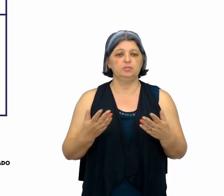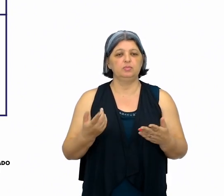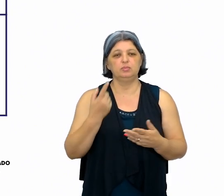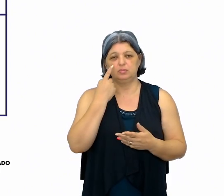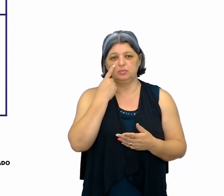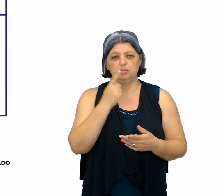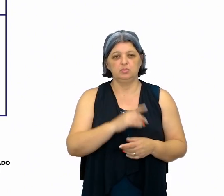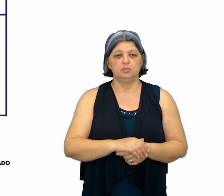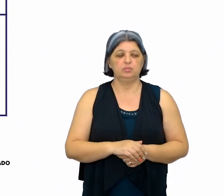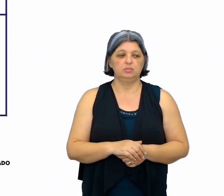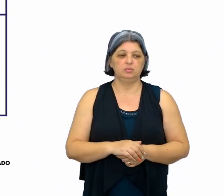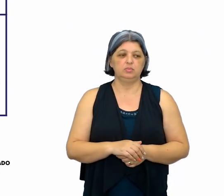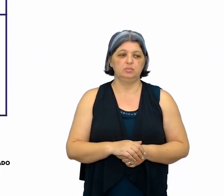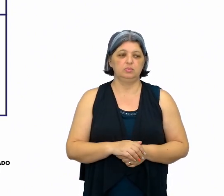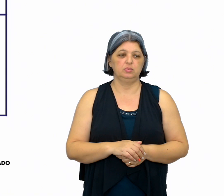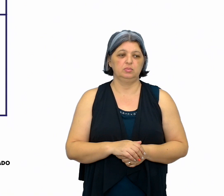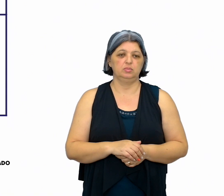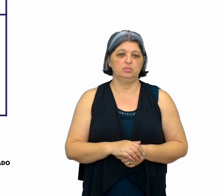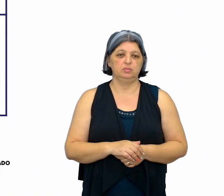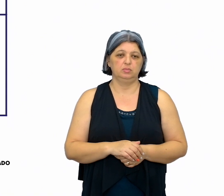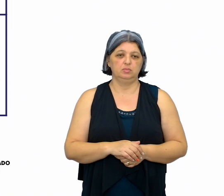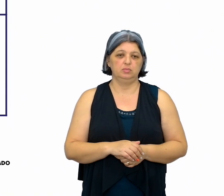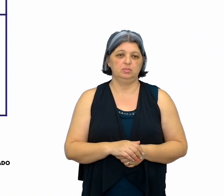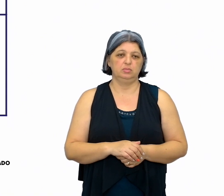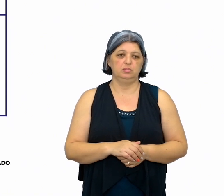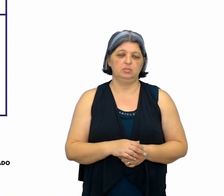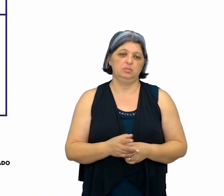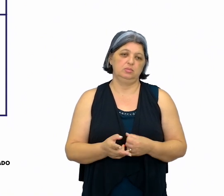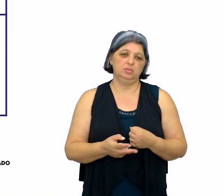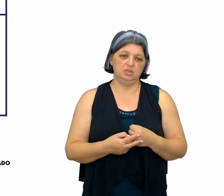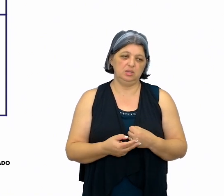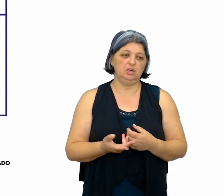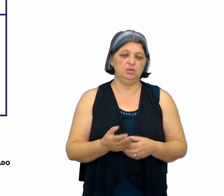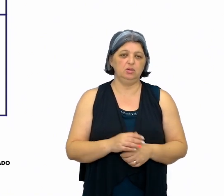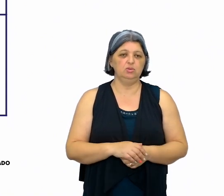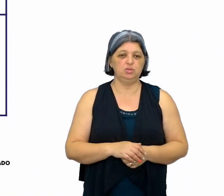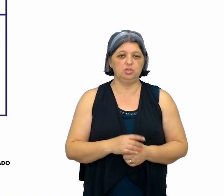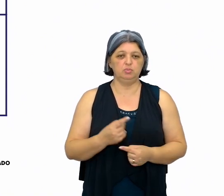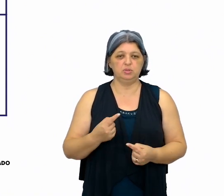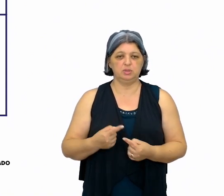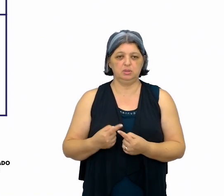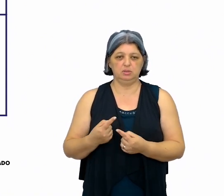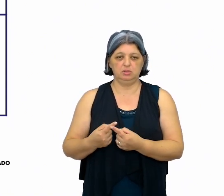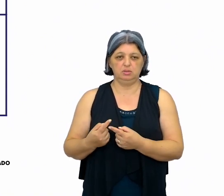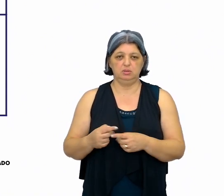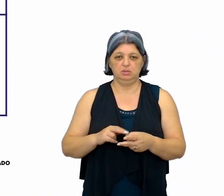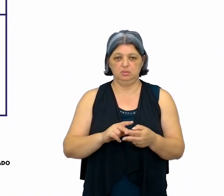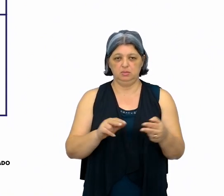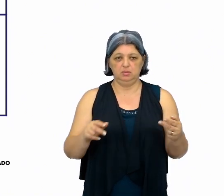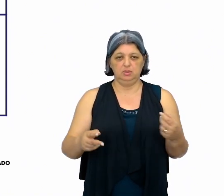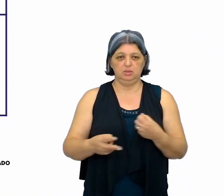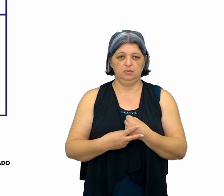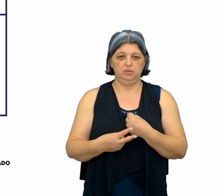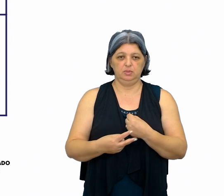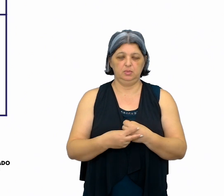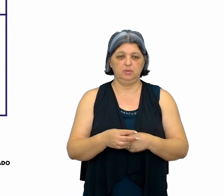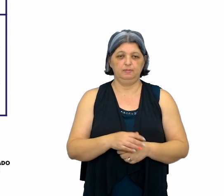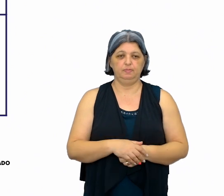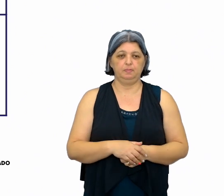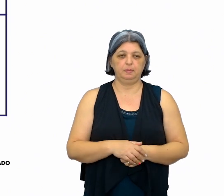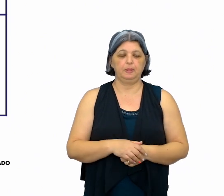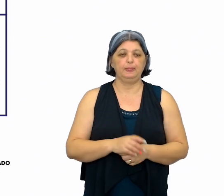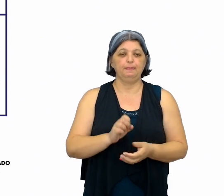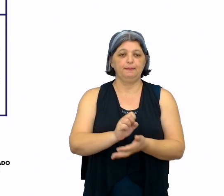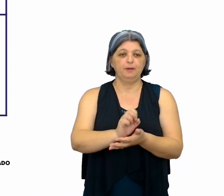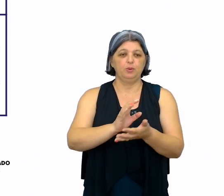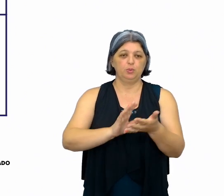favor. Bom, ainda dando sequência, nós temos aí, portanto, o conteúdo da aula 2